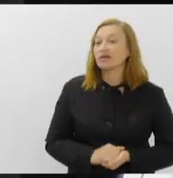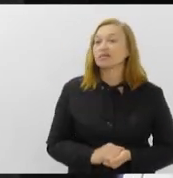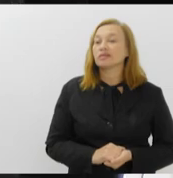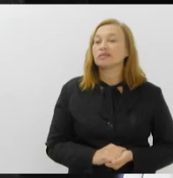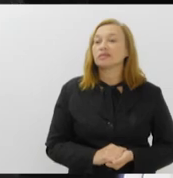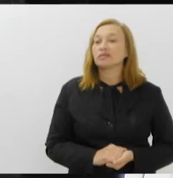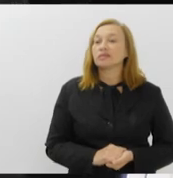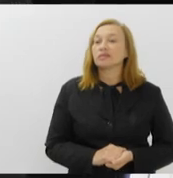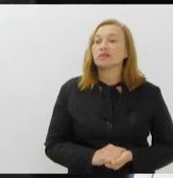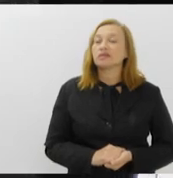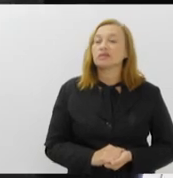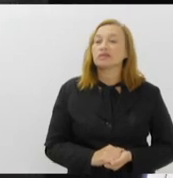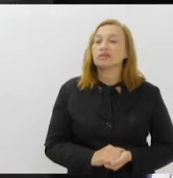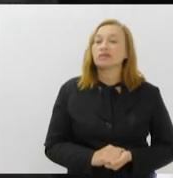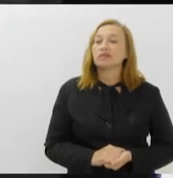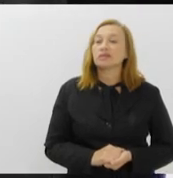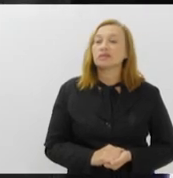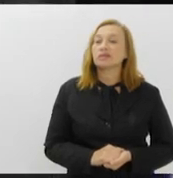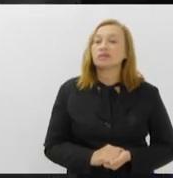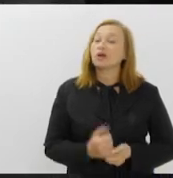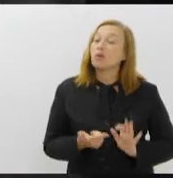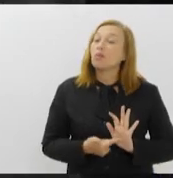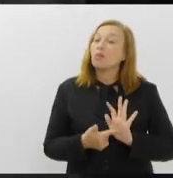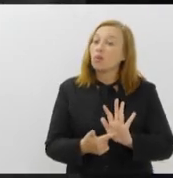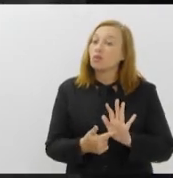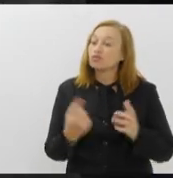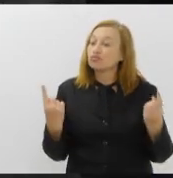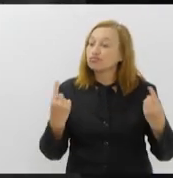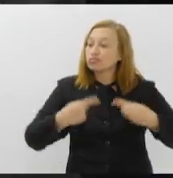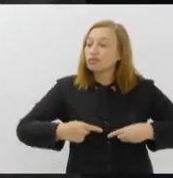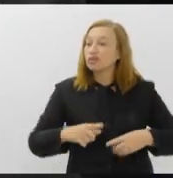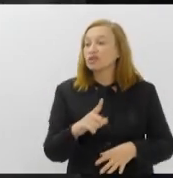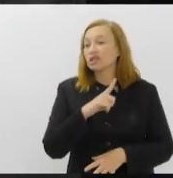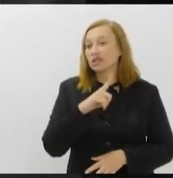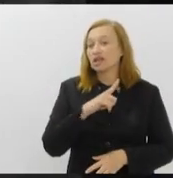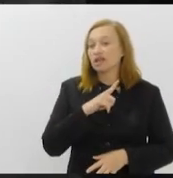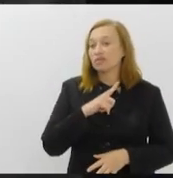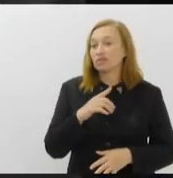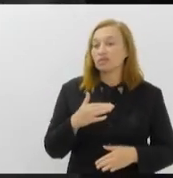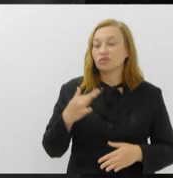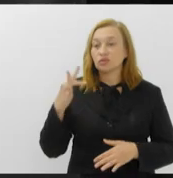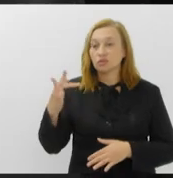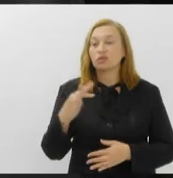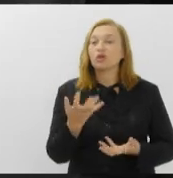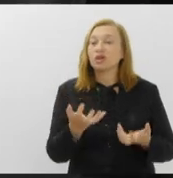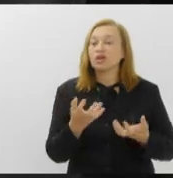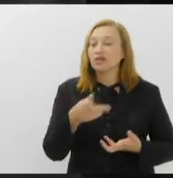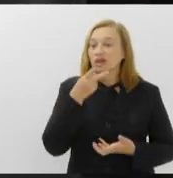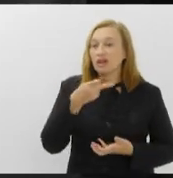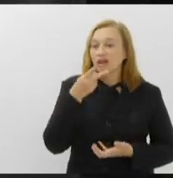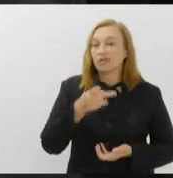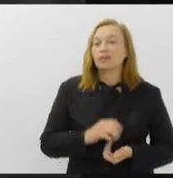atual, e que nos demonstra os desafios que temos pela frente. Né. Eu queria colocar como referência